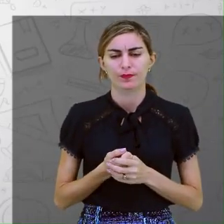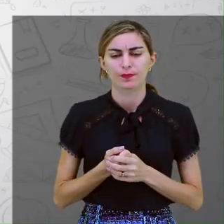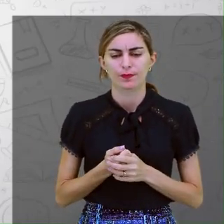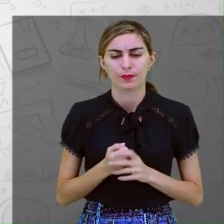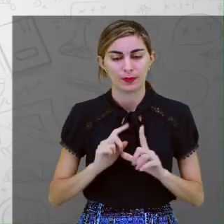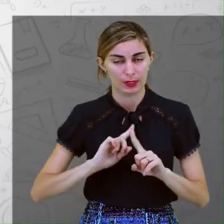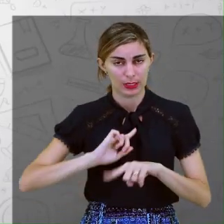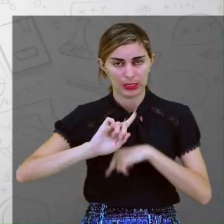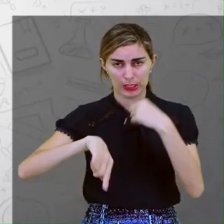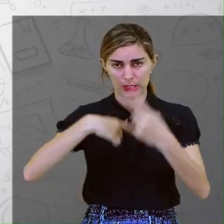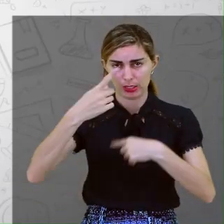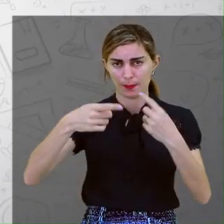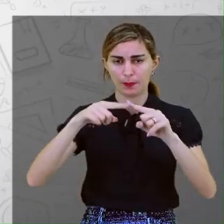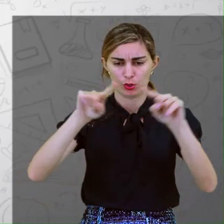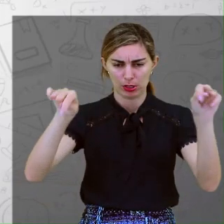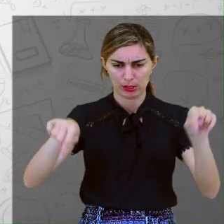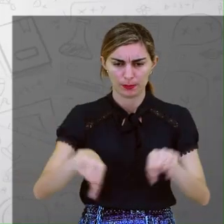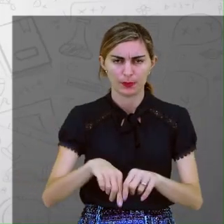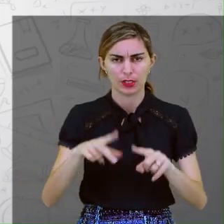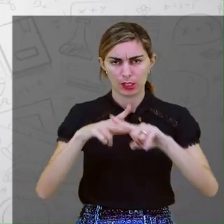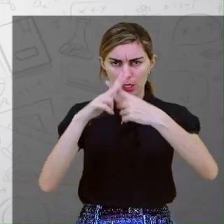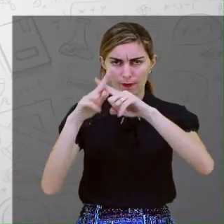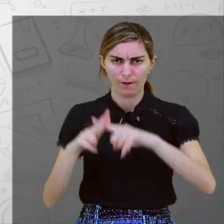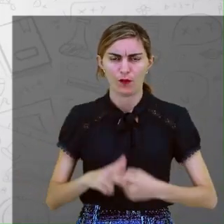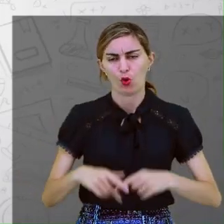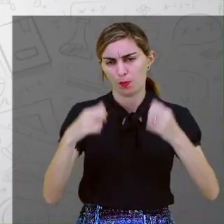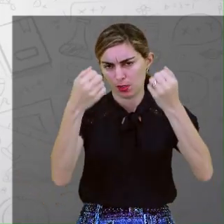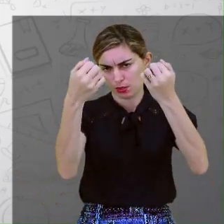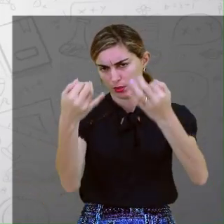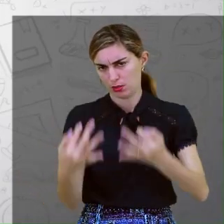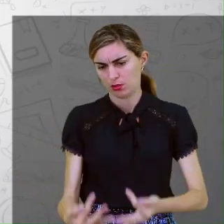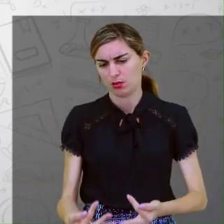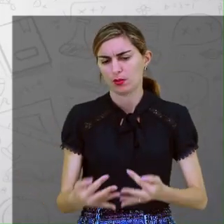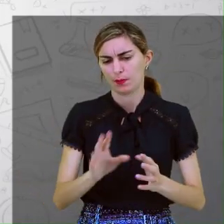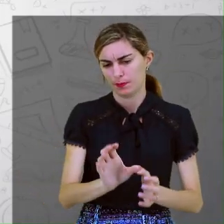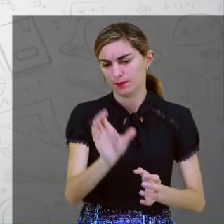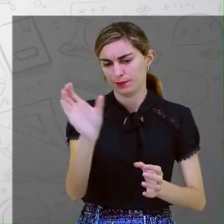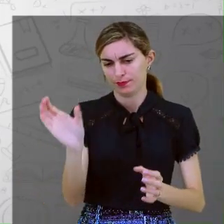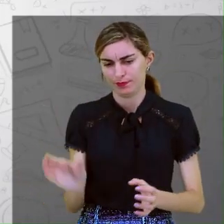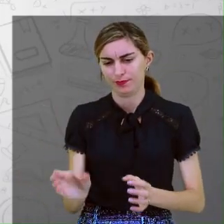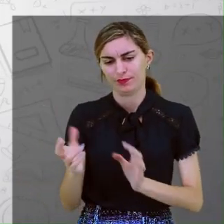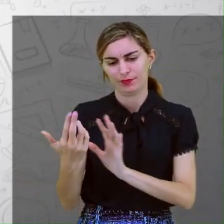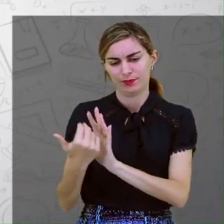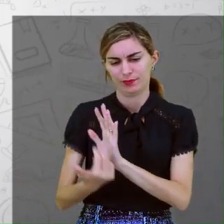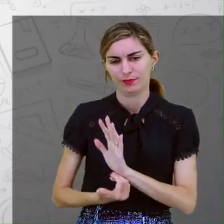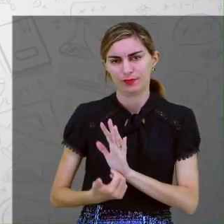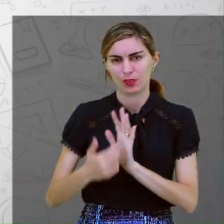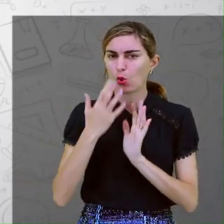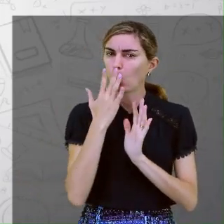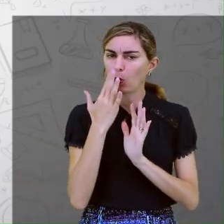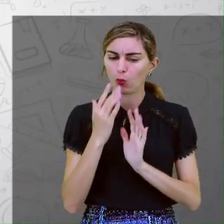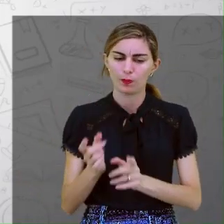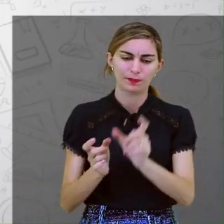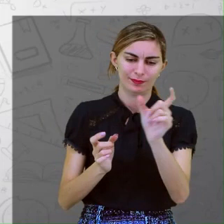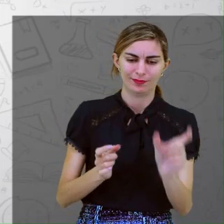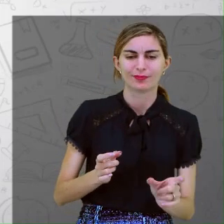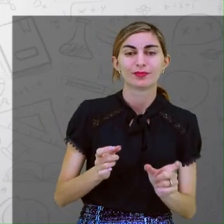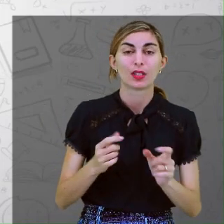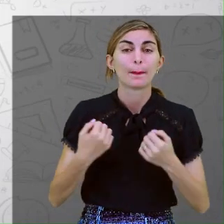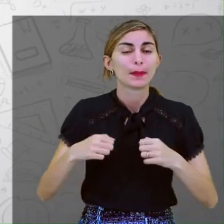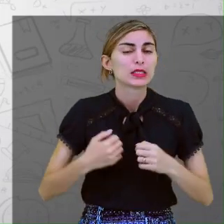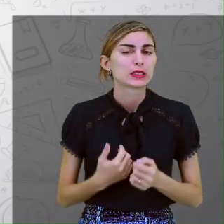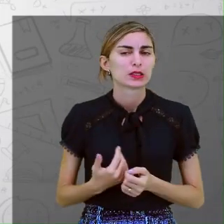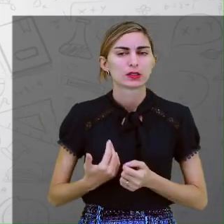Depois da planta de reforma e da definição da planta de layout, a gente tem que partir ali para o lançamento